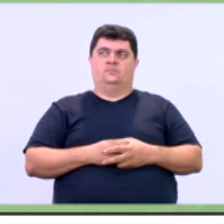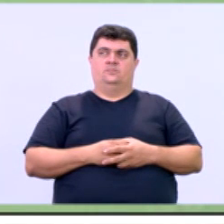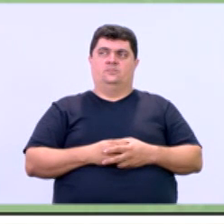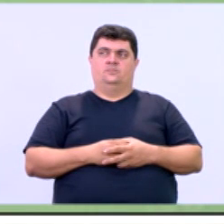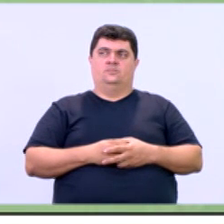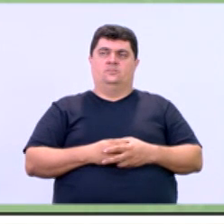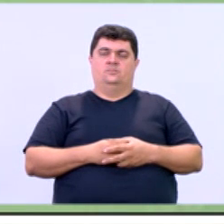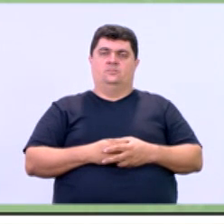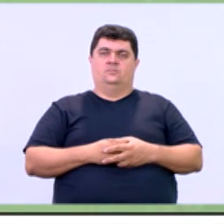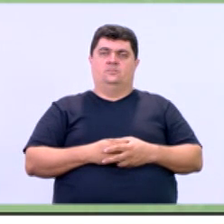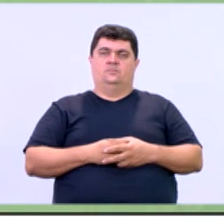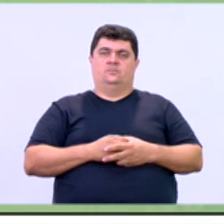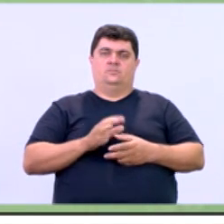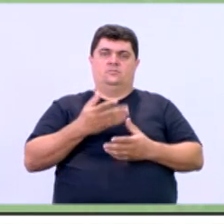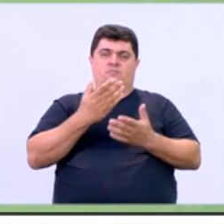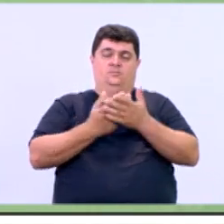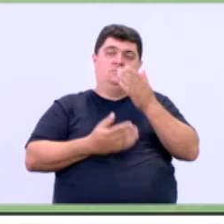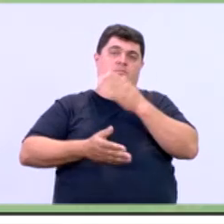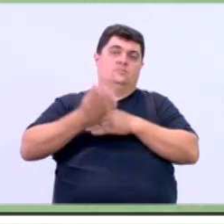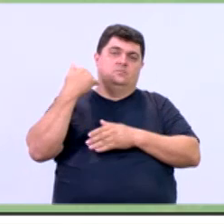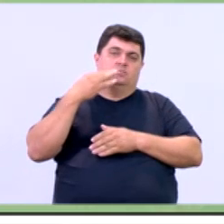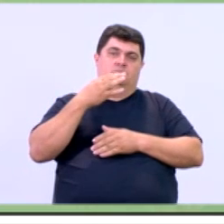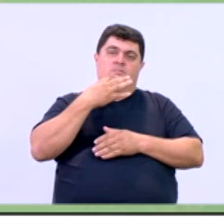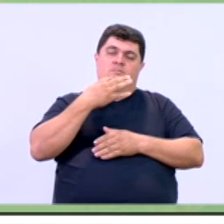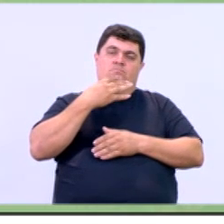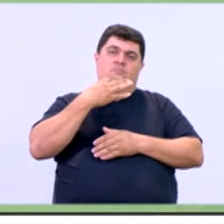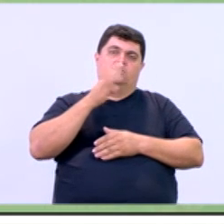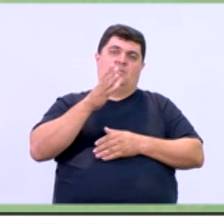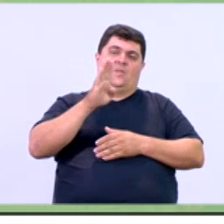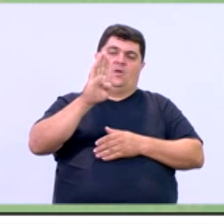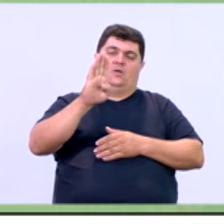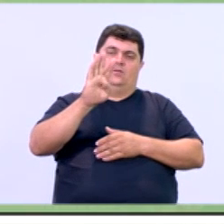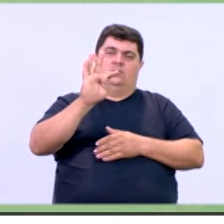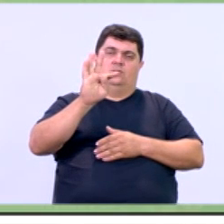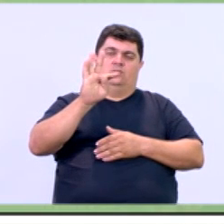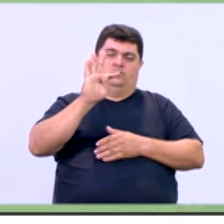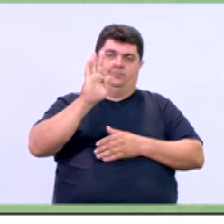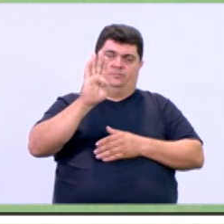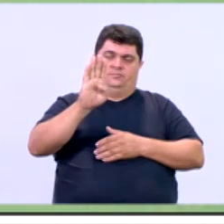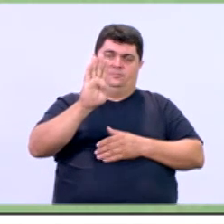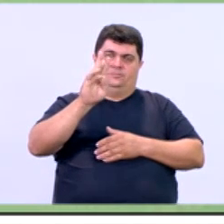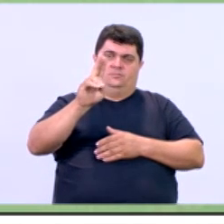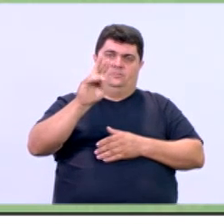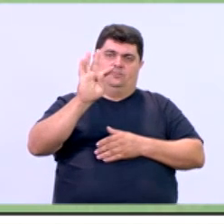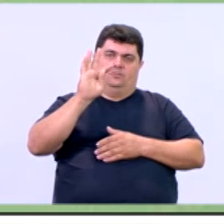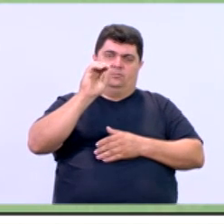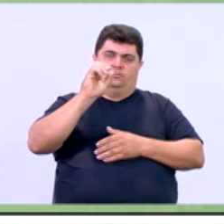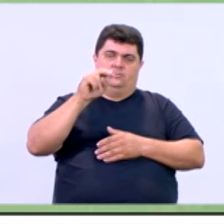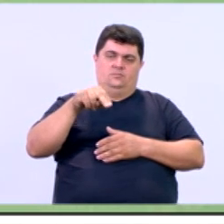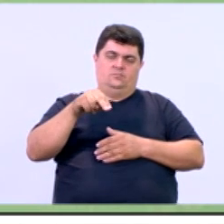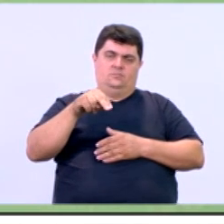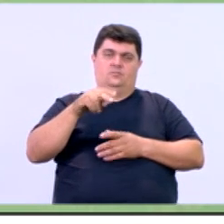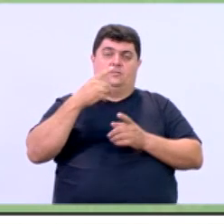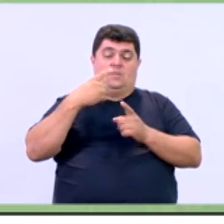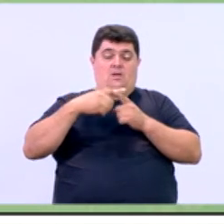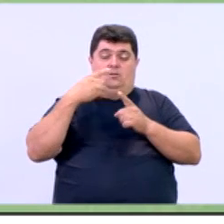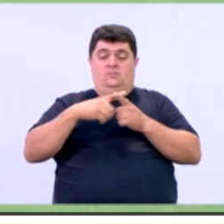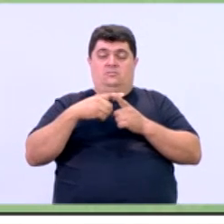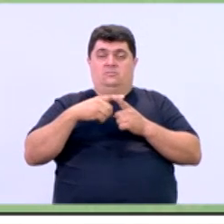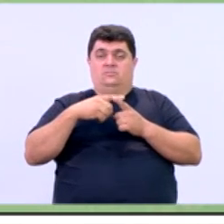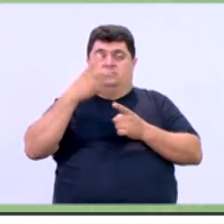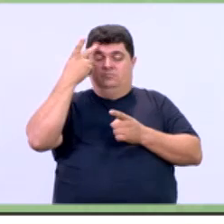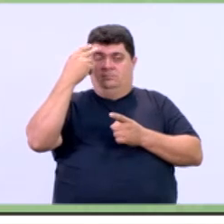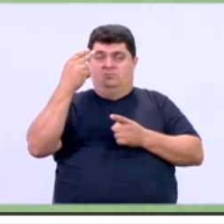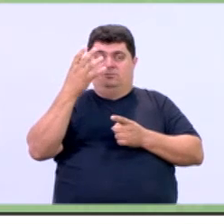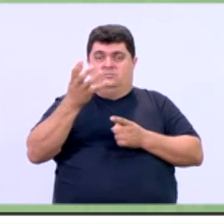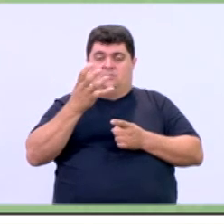E o que nós vimos na aula passada, que é o botão. Por que um botão? Porque normalmente eu posso querer que